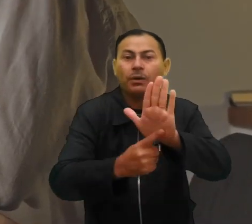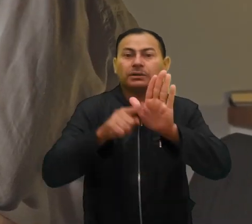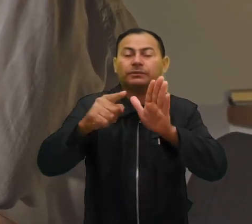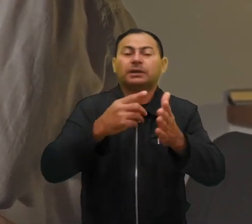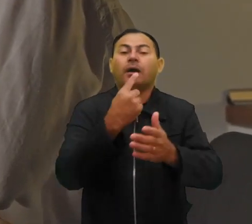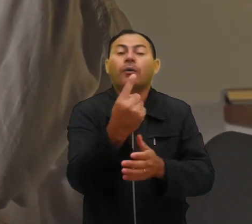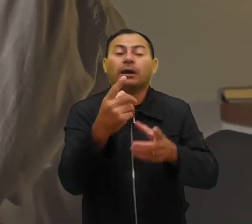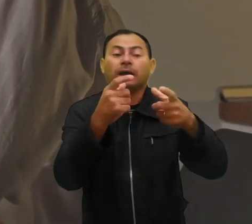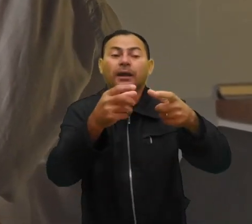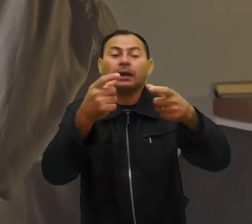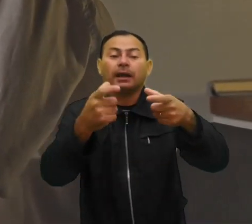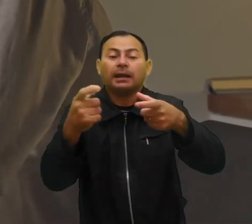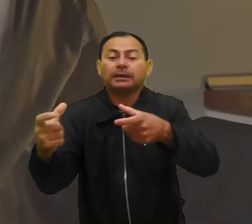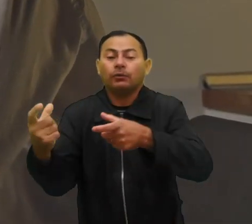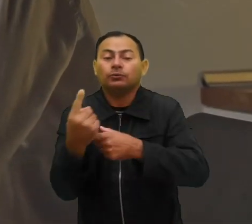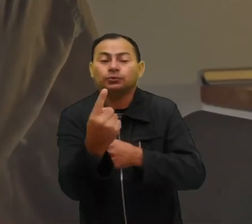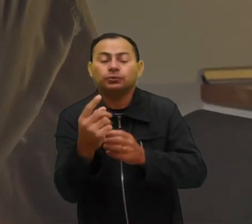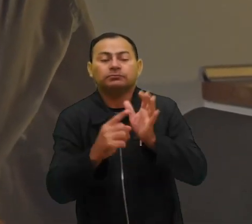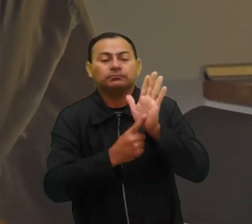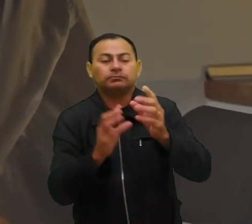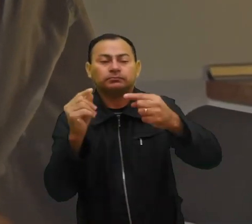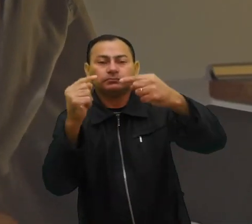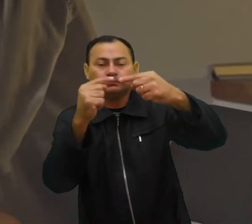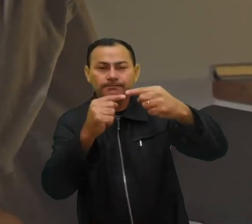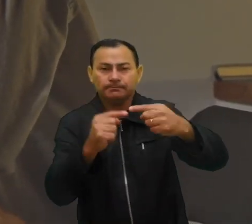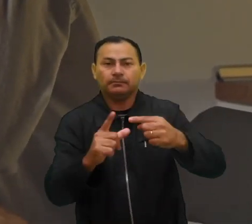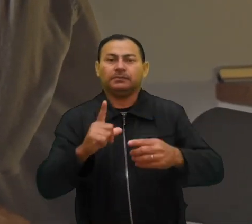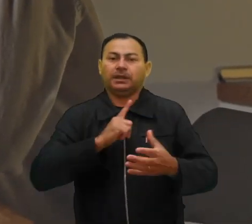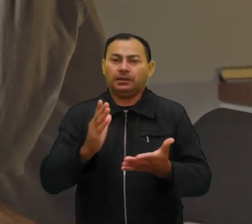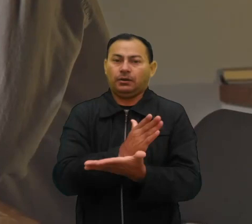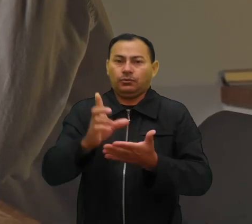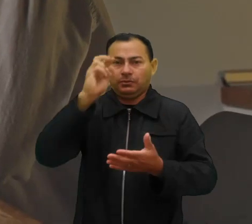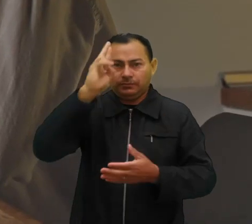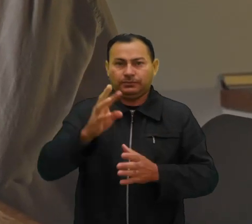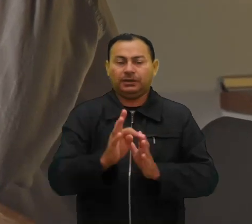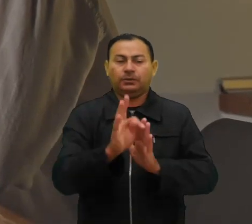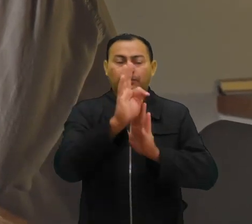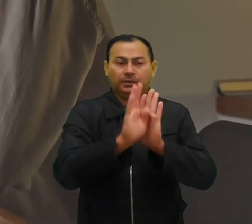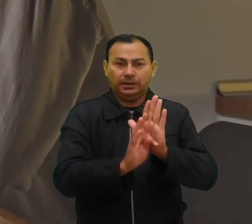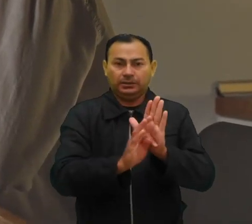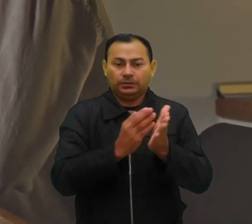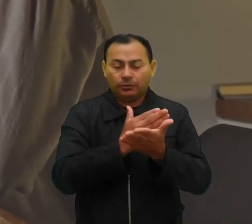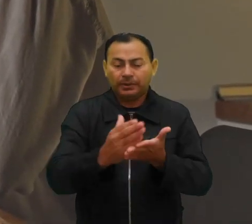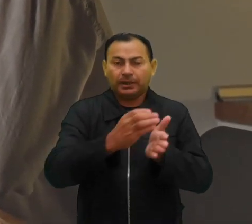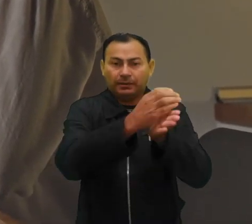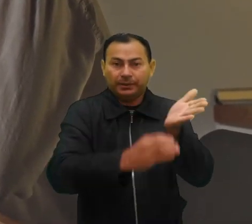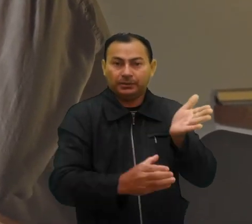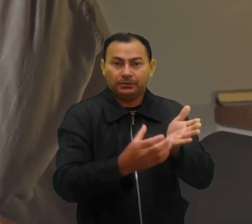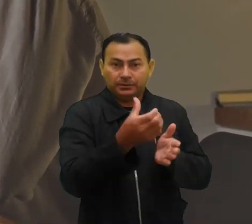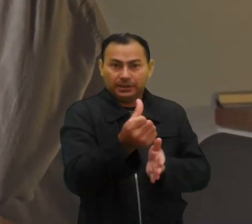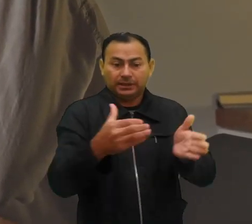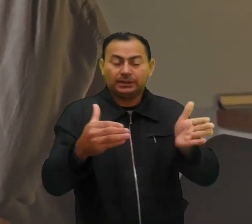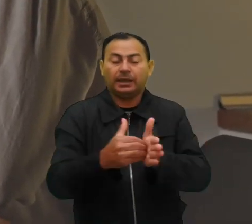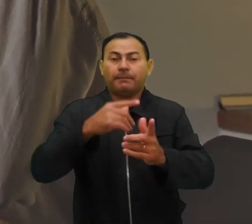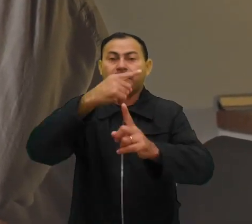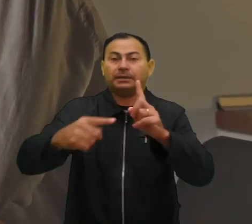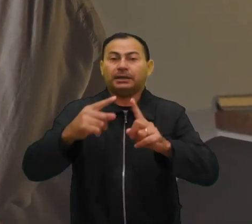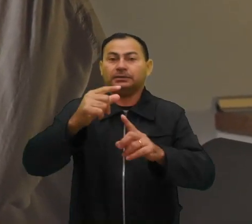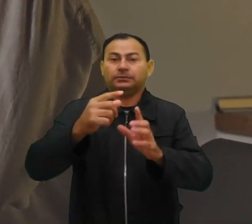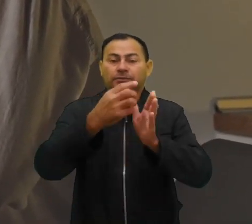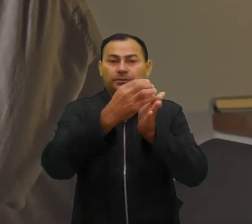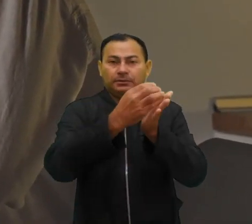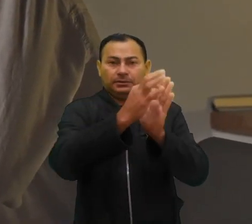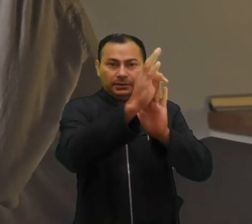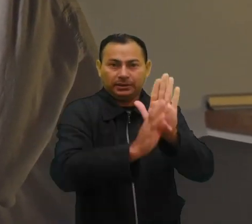cada um dos comentários se encaixa. Existem algumas razões por que o texto que começa no capítulo 6 e vai até a metade do